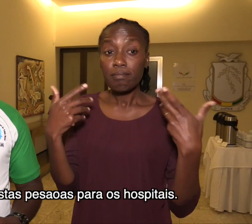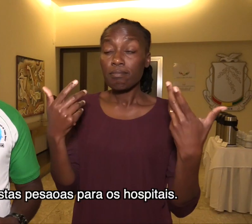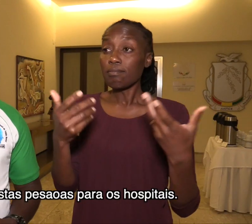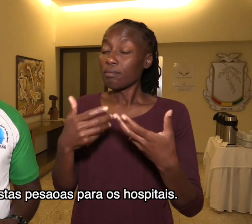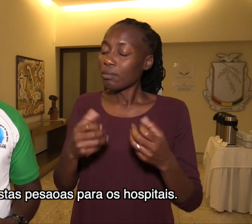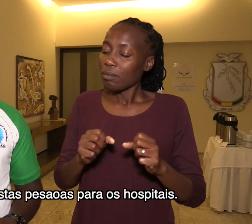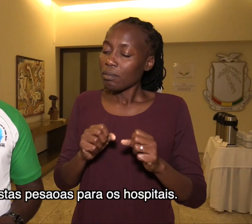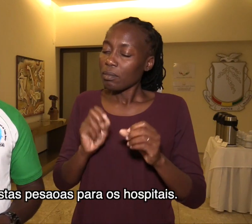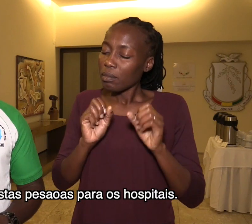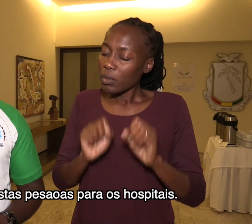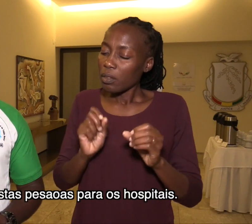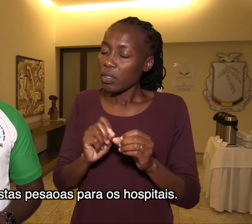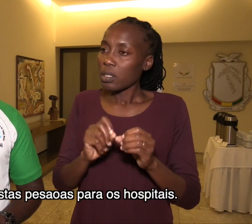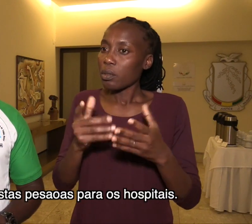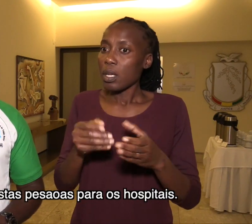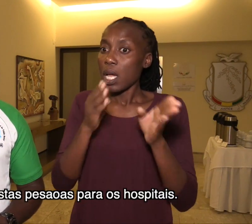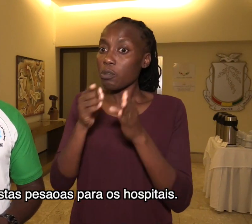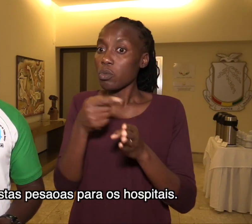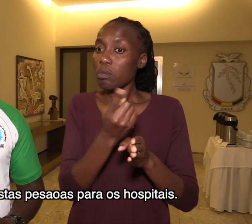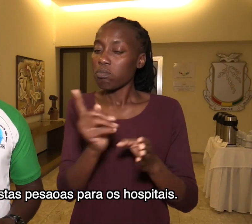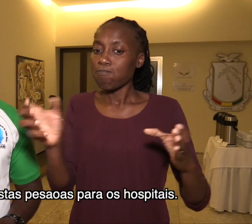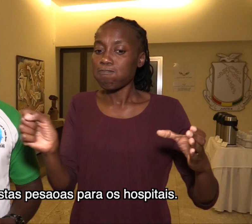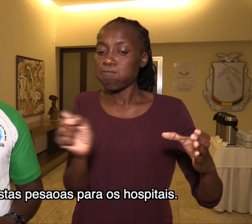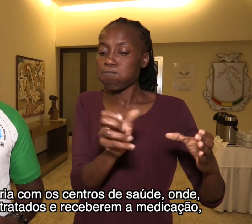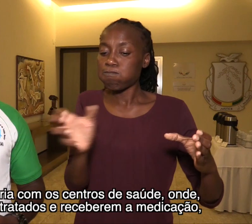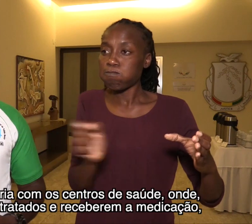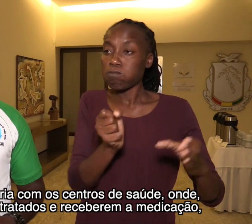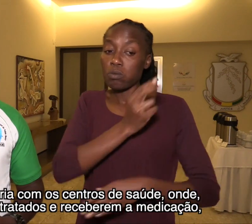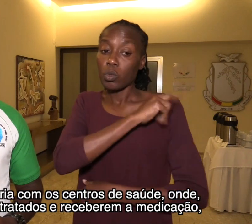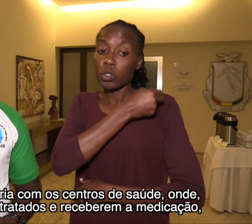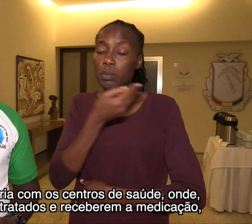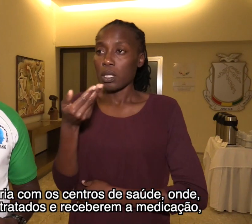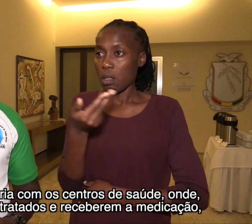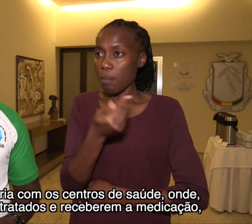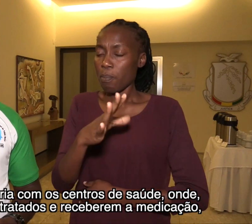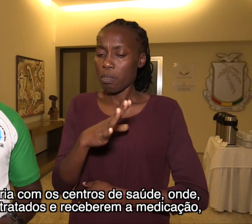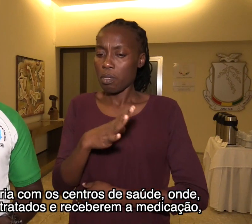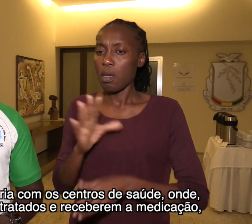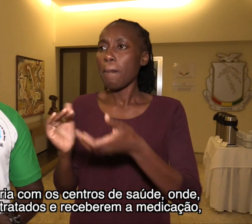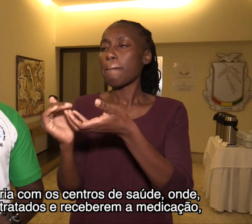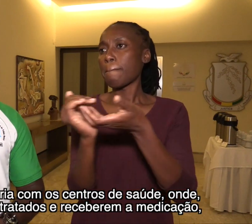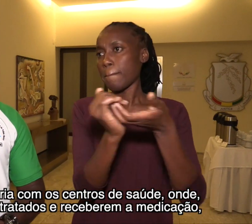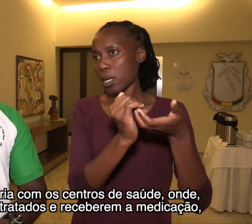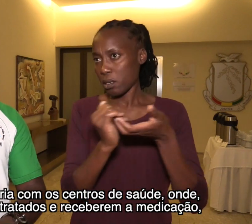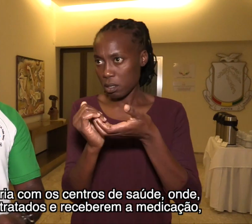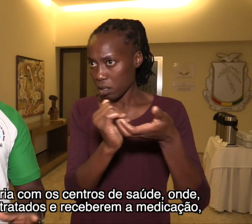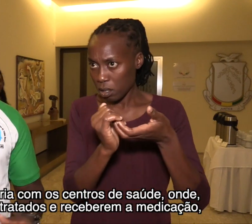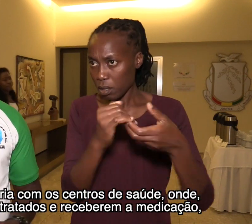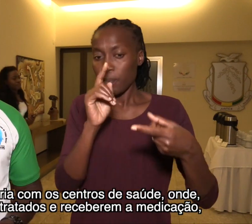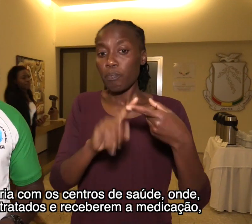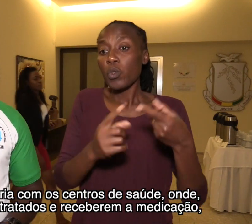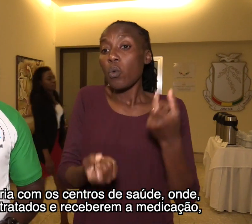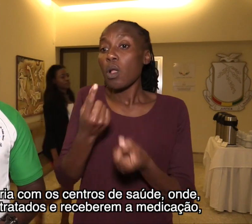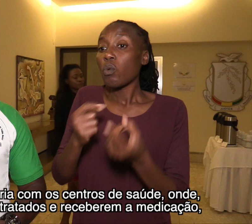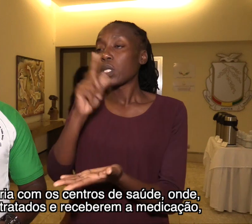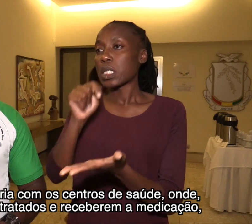Que levem essas pessoas para os hospitais, não é? Levem para os hospitais lá. Nós temos parceria com os centros